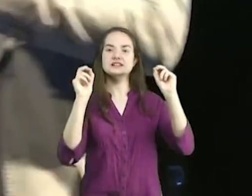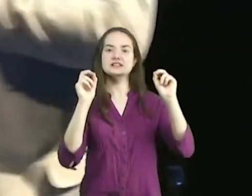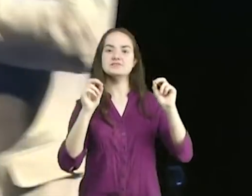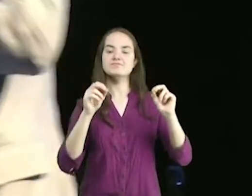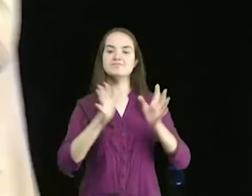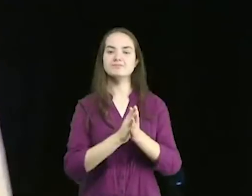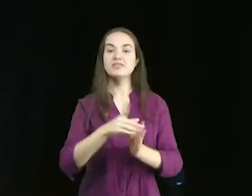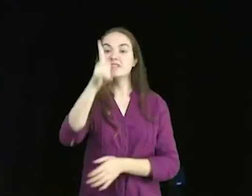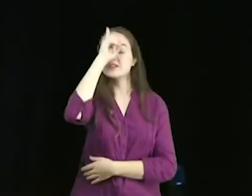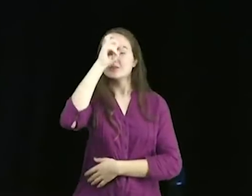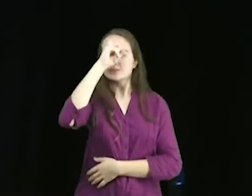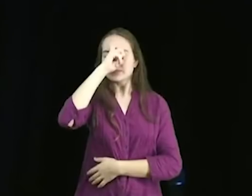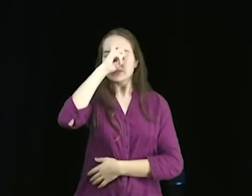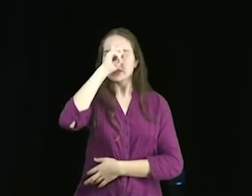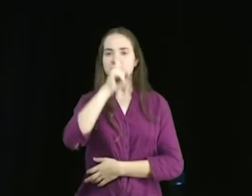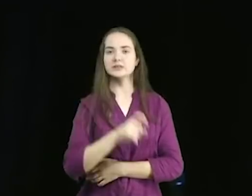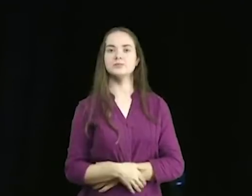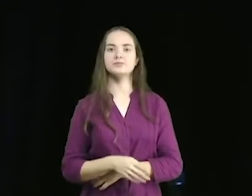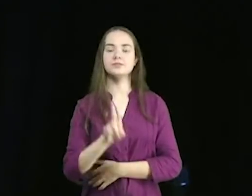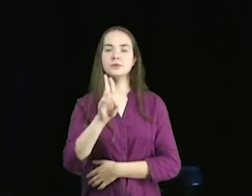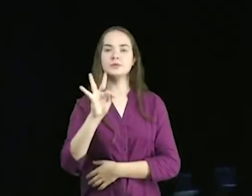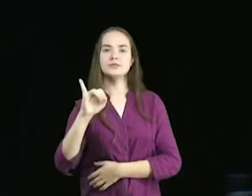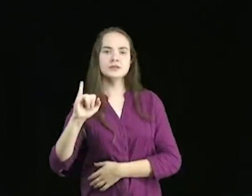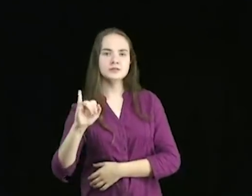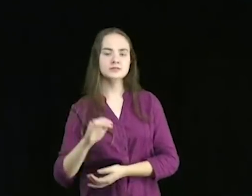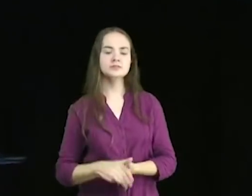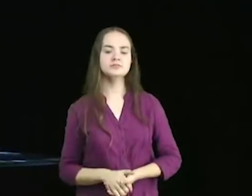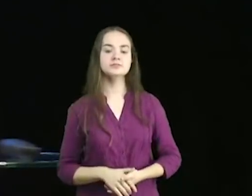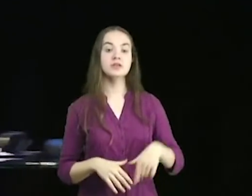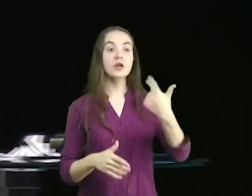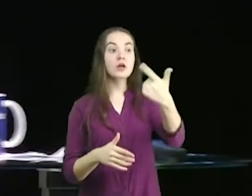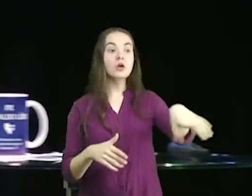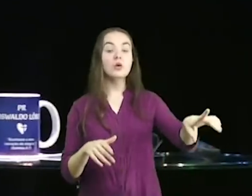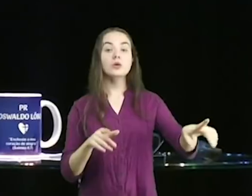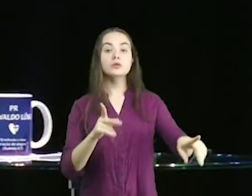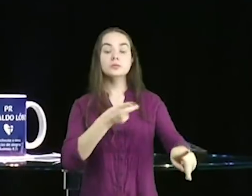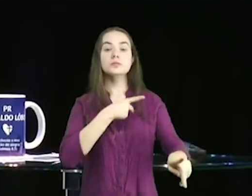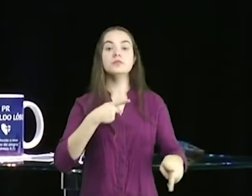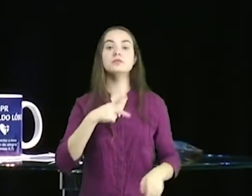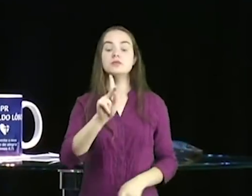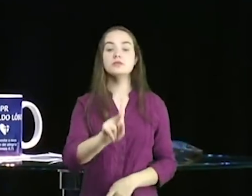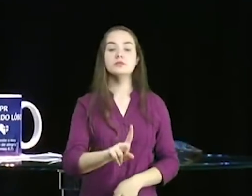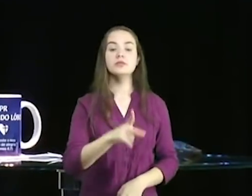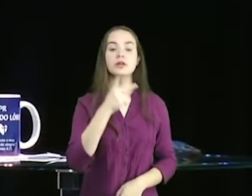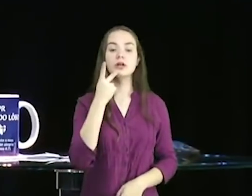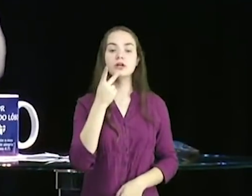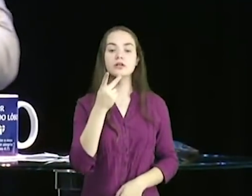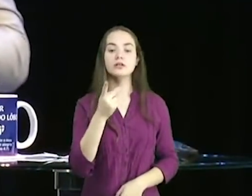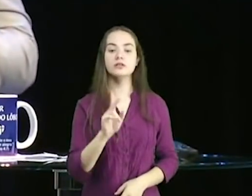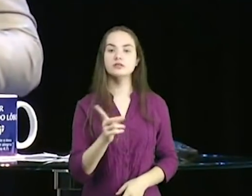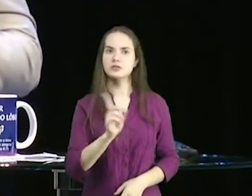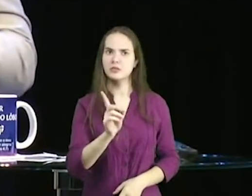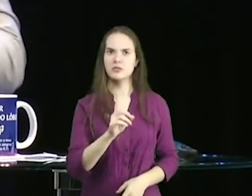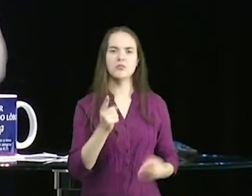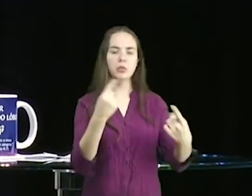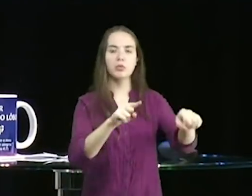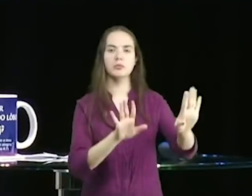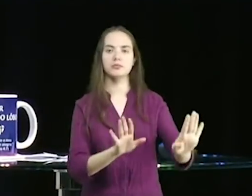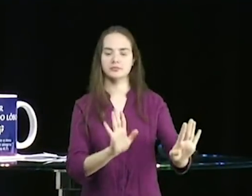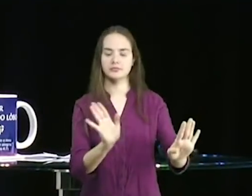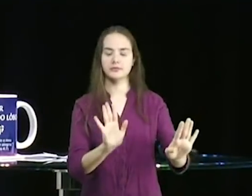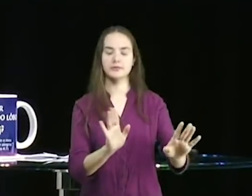está internado na UTI. Aí vem um outro pastor, e não é crítica não, gente.